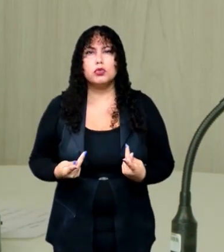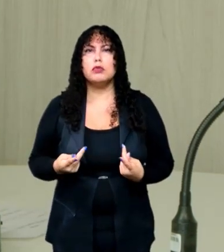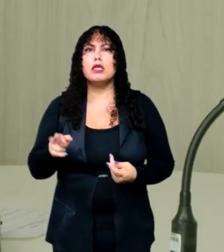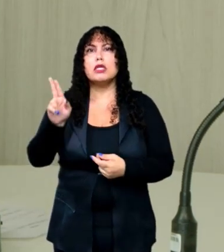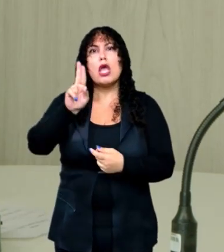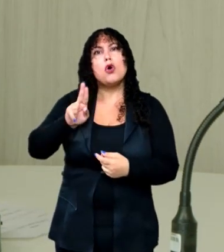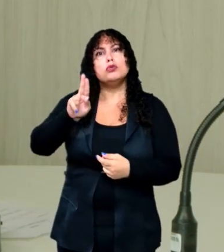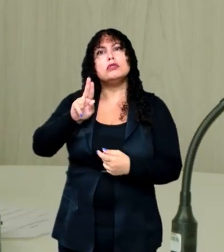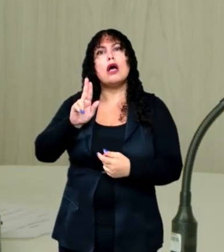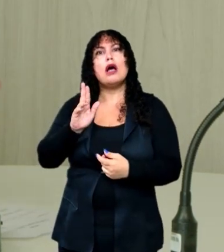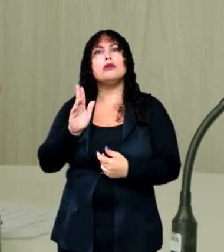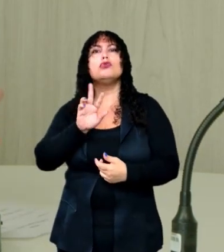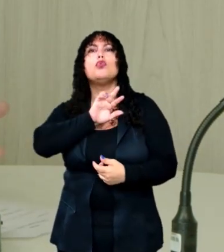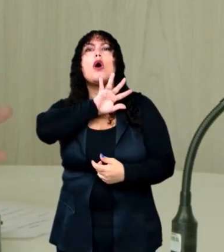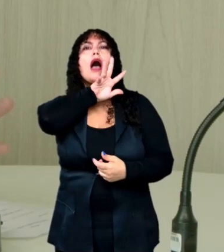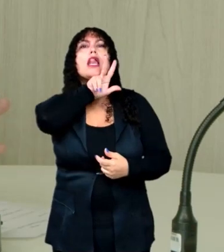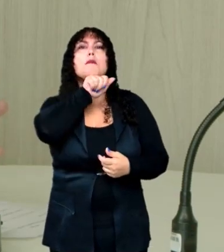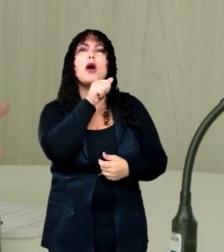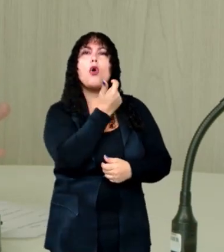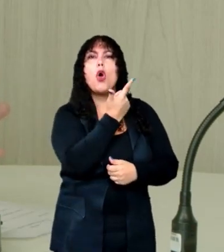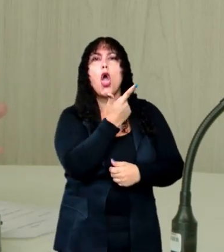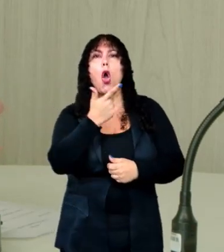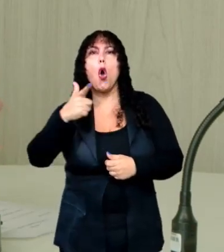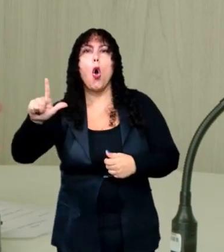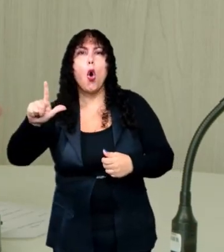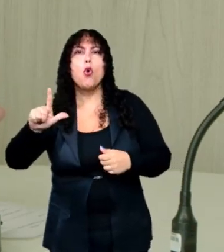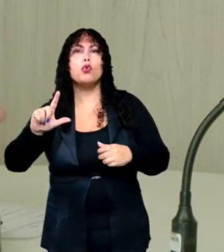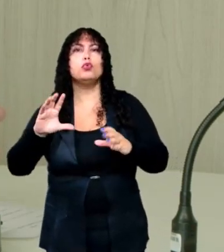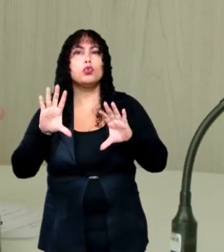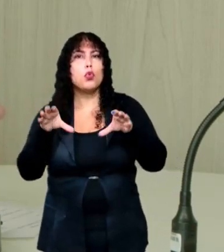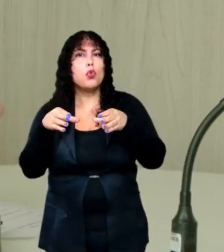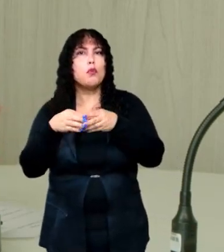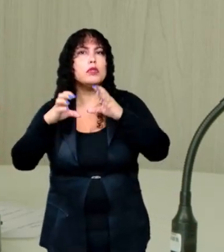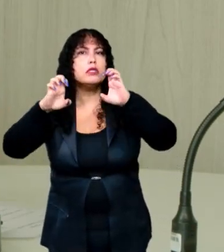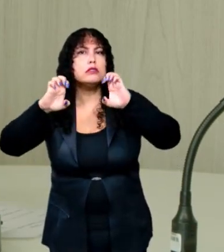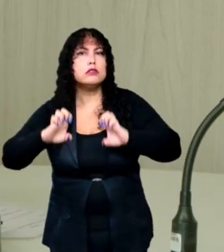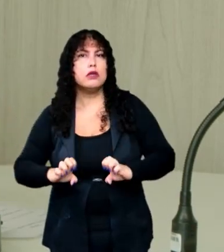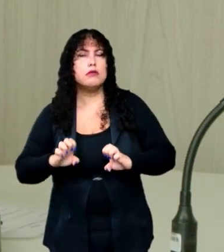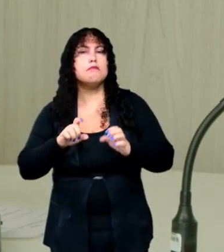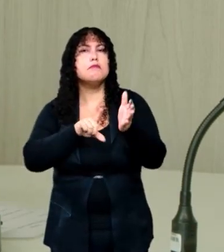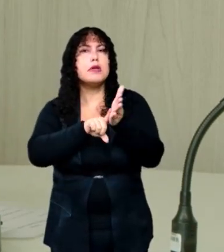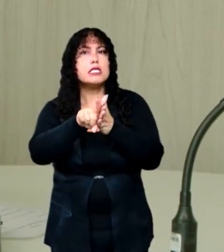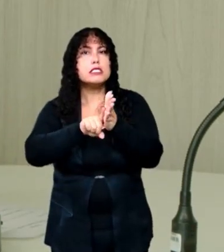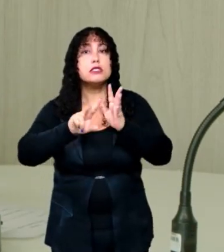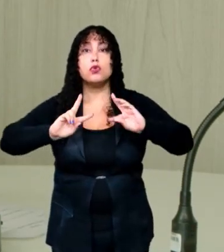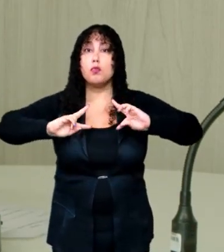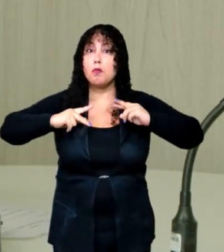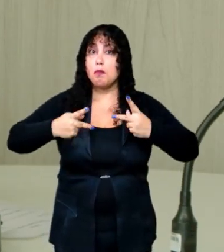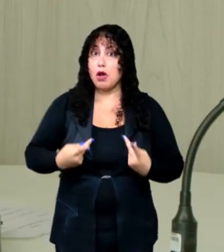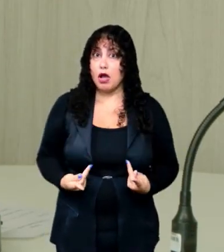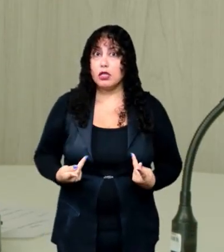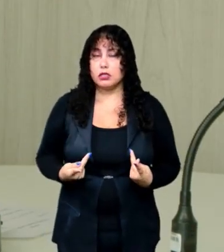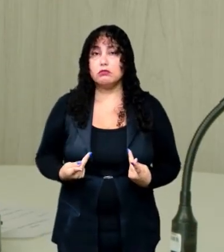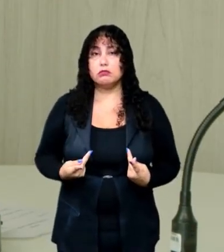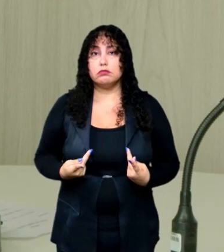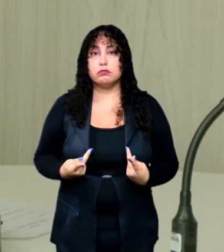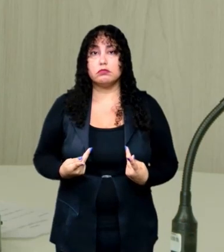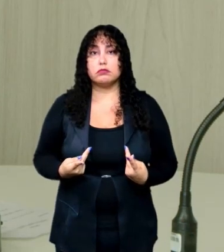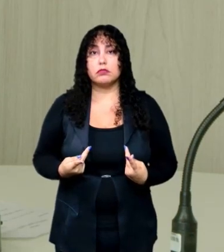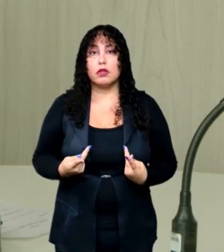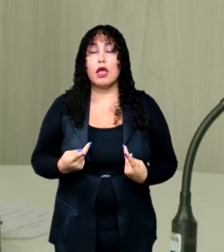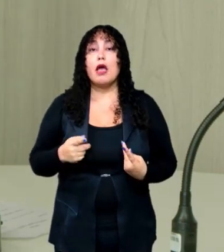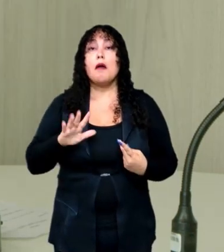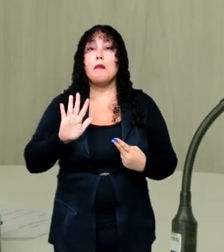utilizado animal, né? Esse é um outro comitê, que é o Comitê de Pesquisa Humana, mas que ele